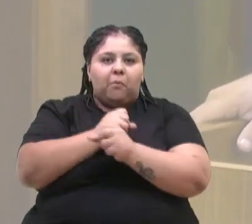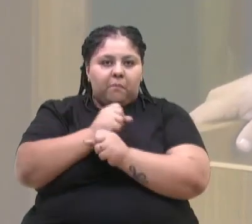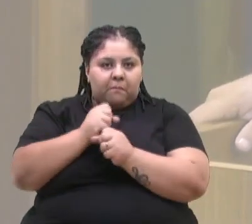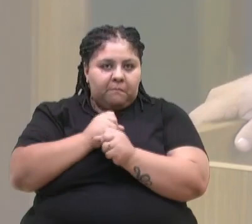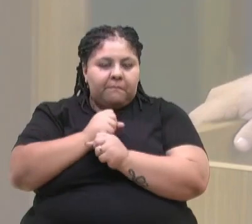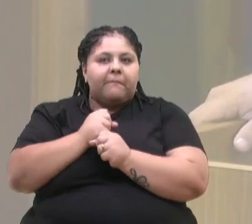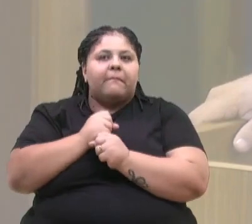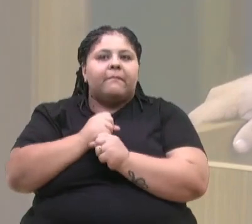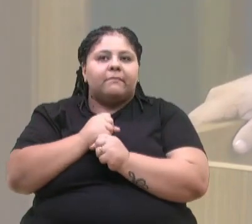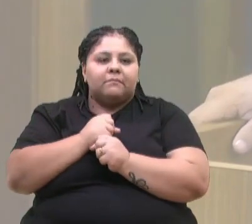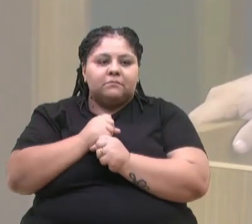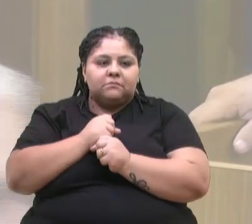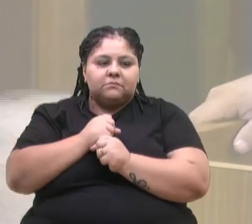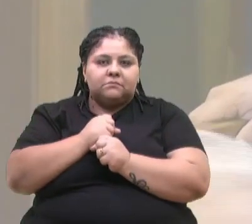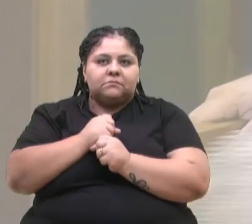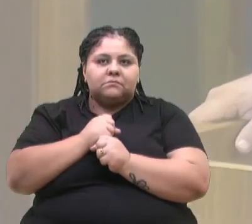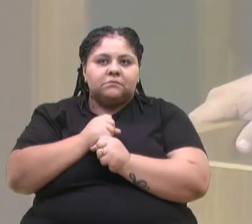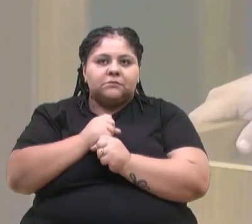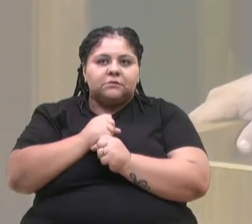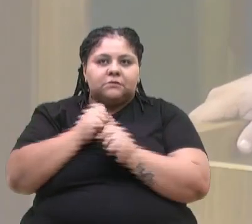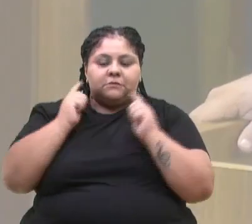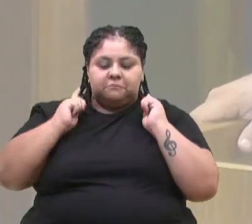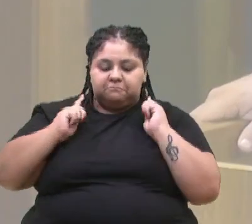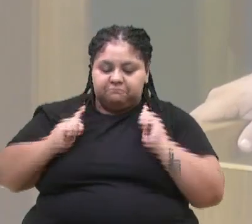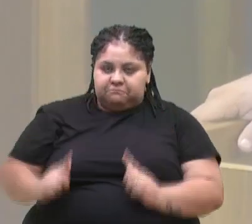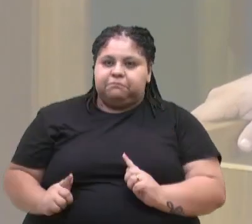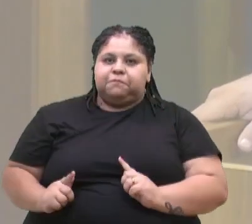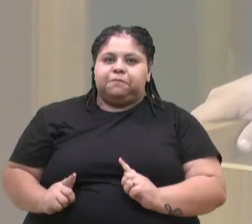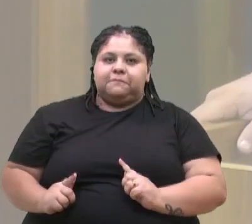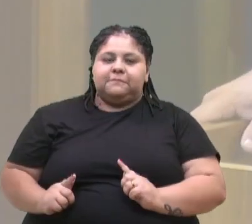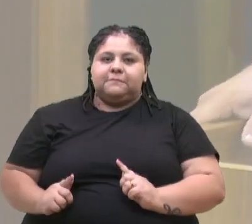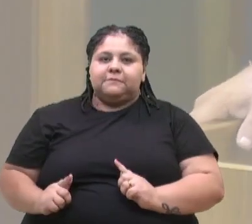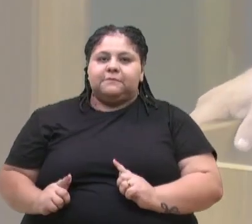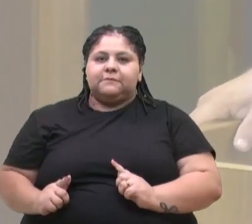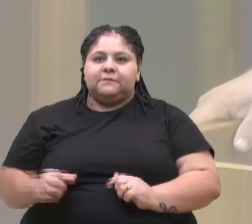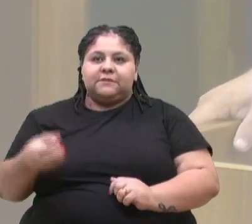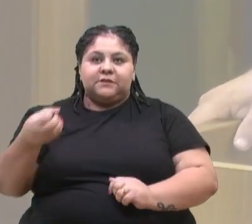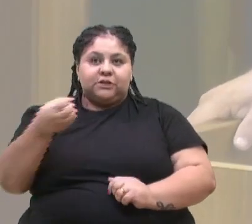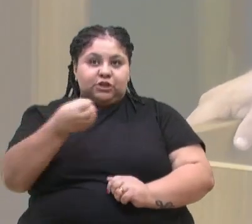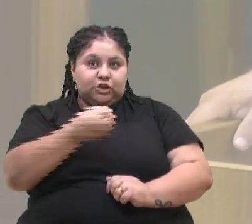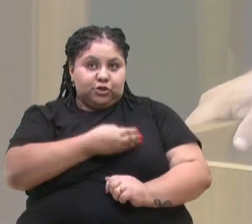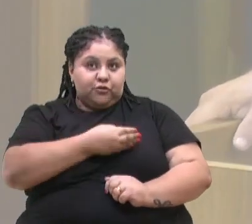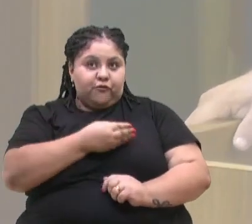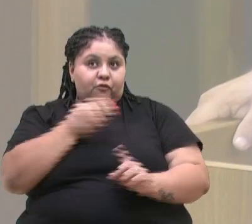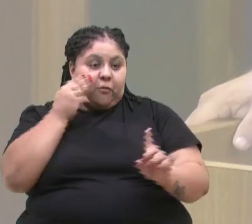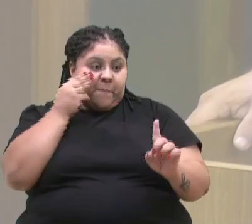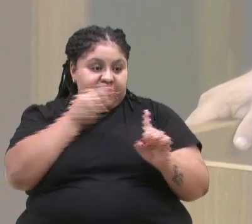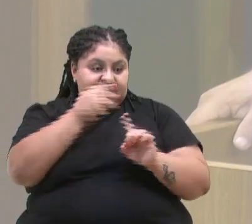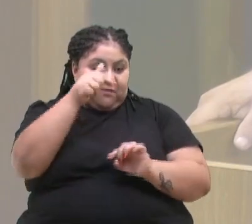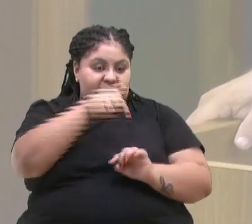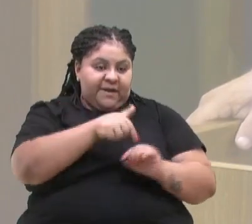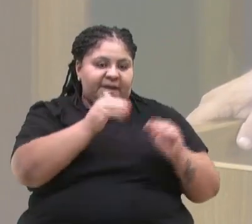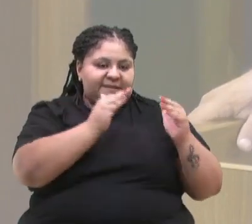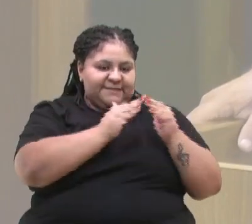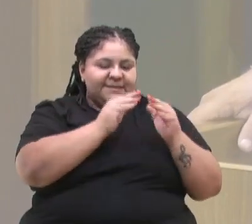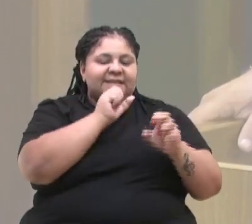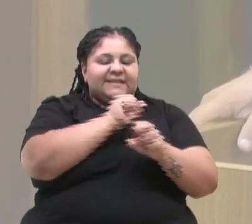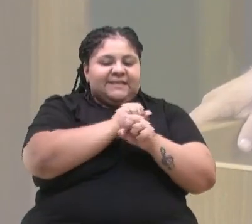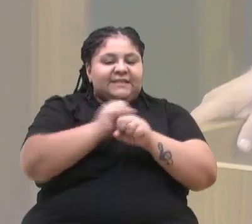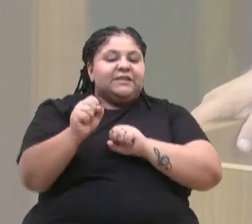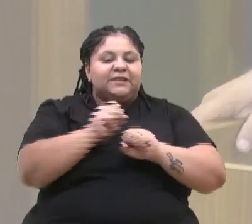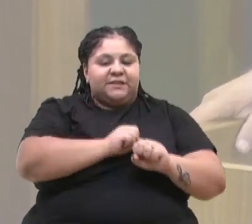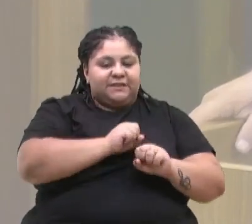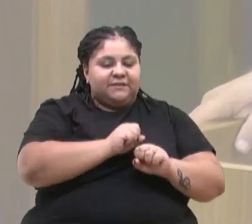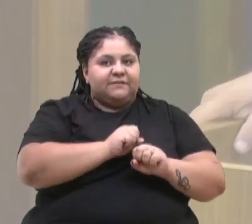Bom ano na sua gestão, nessa nova missão aqui na casa. Espero poder ajudar